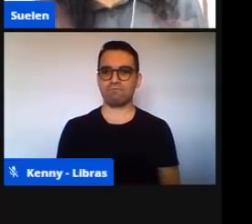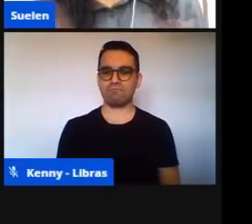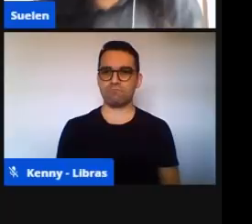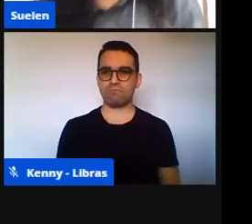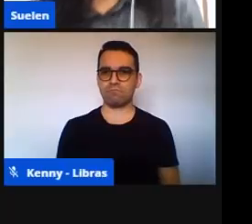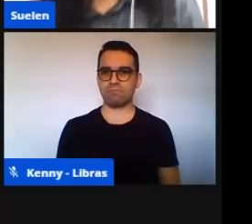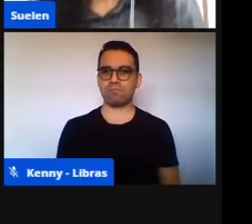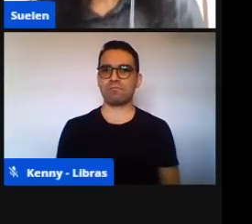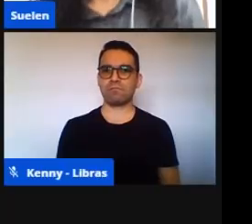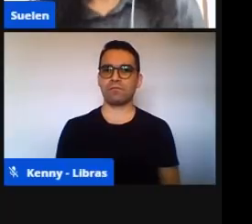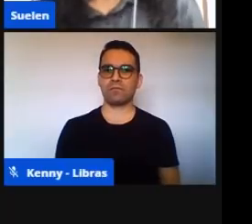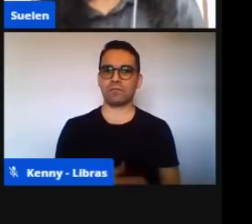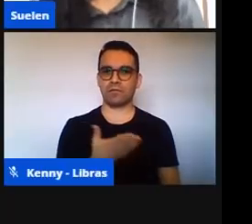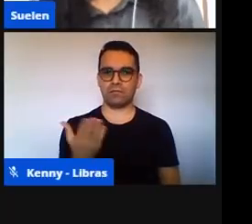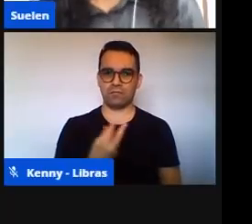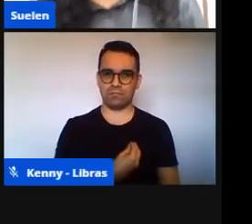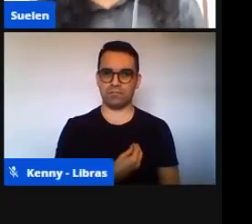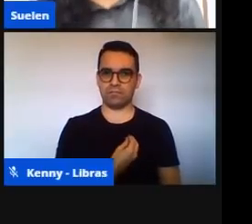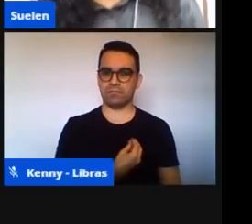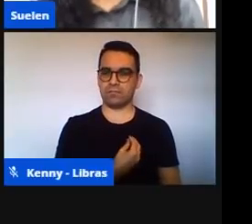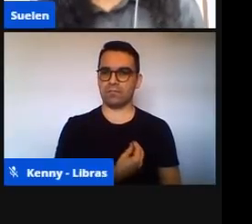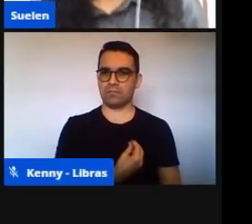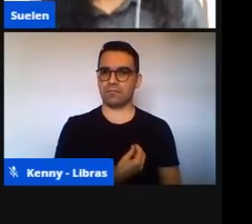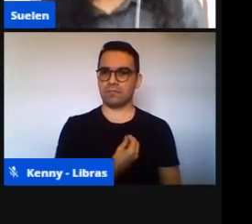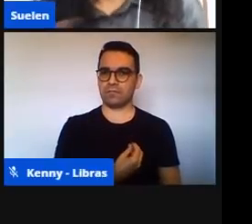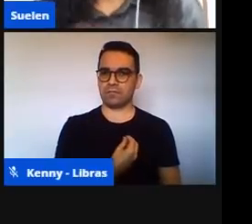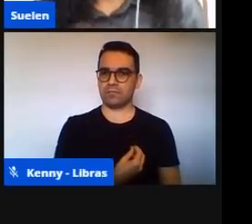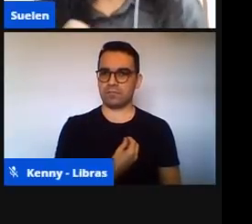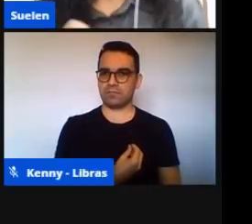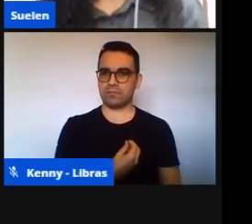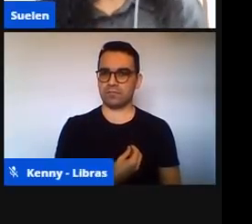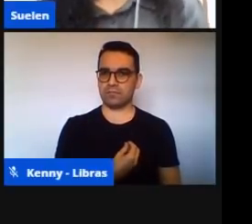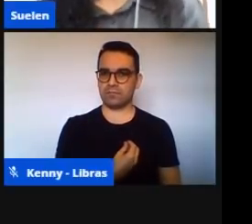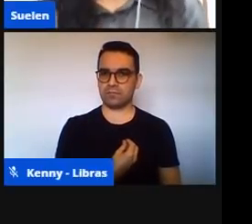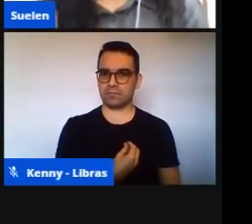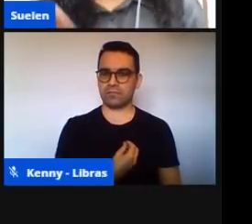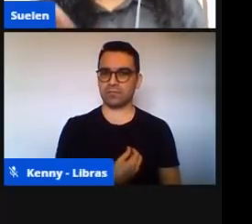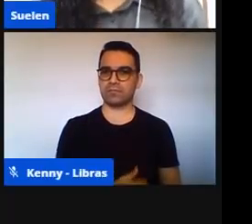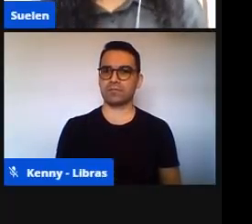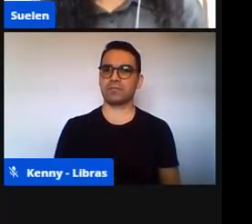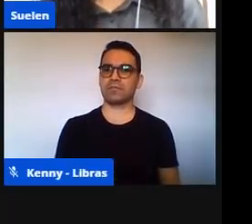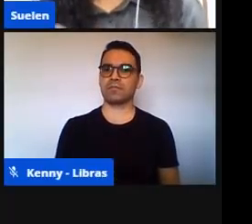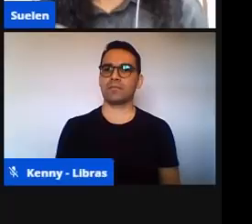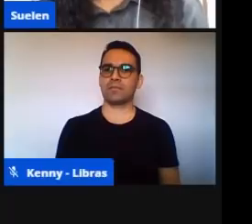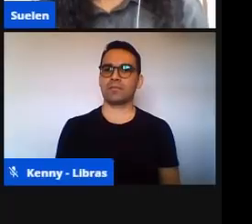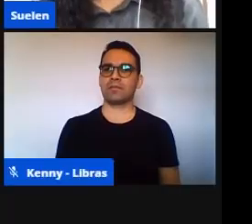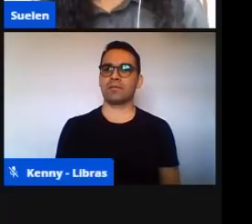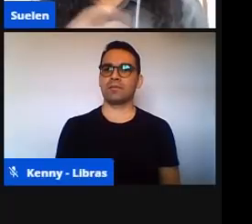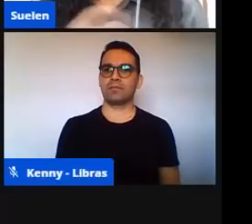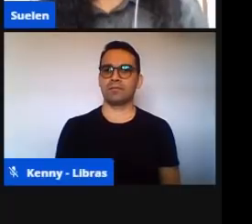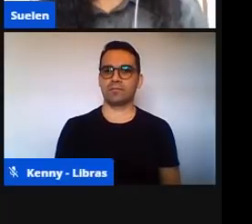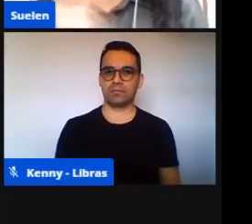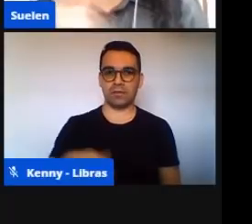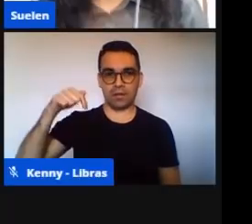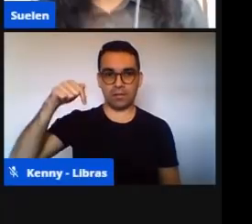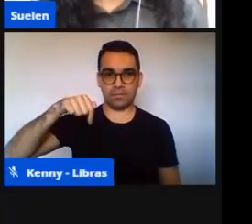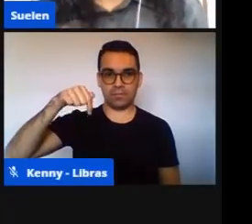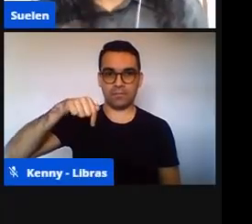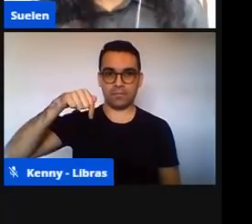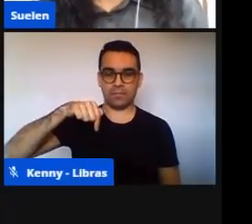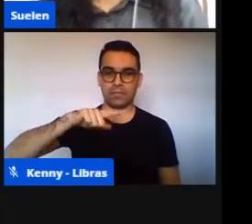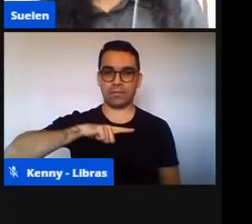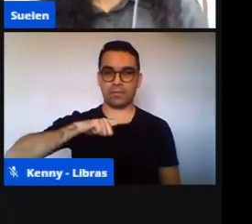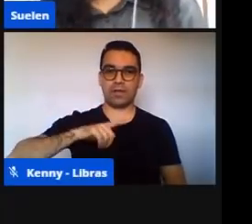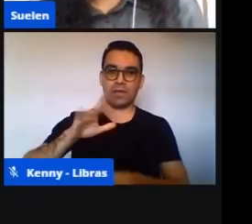a participação de vocês. A gente disponibilizou na descrição o vídeo, então, o link para o vídeo